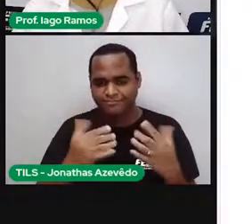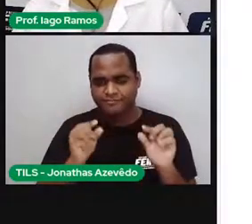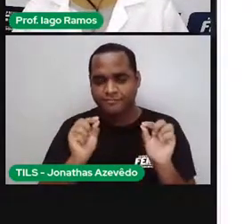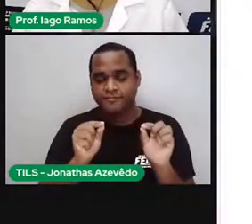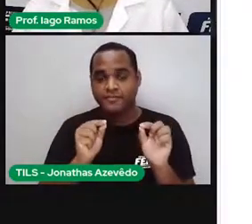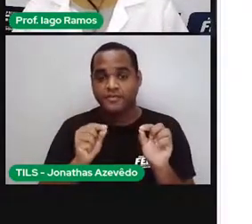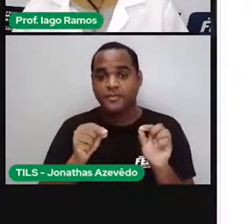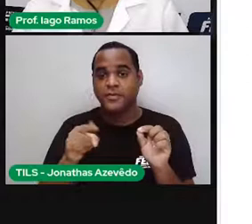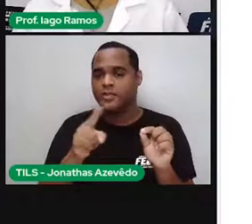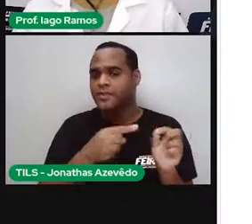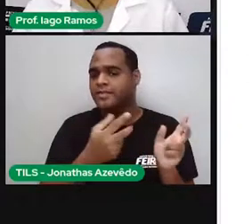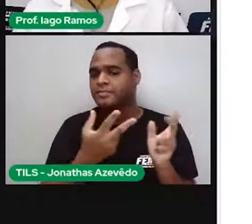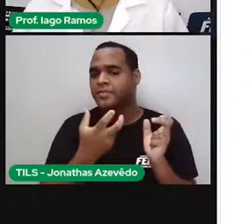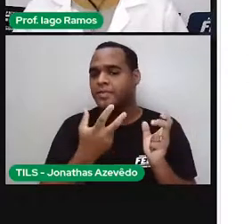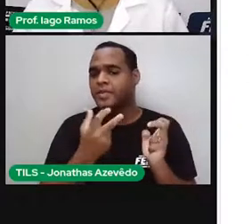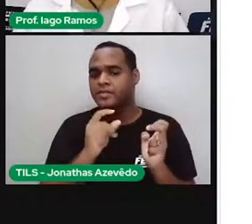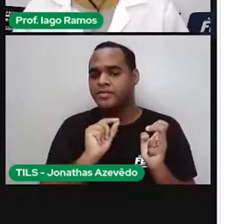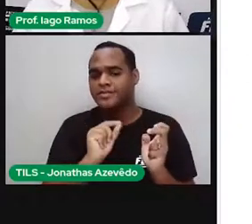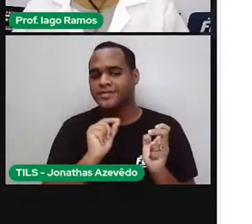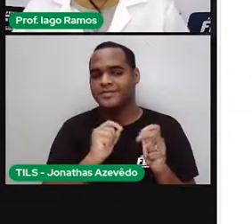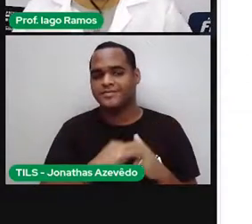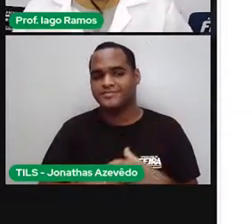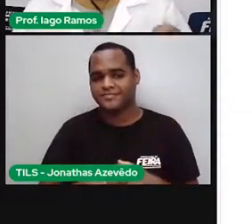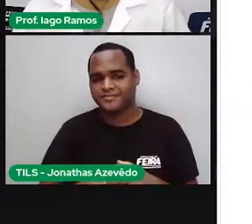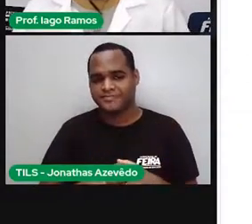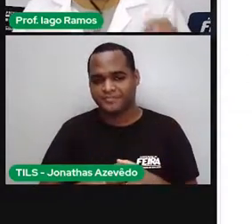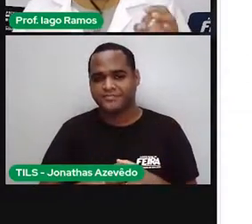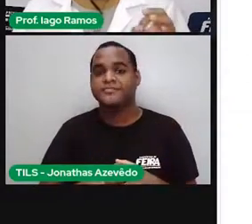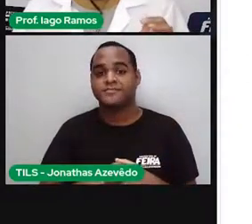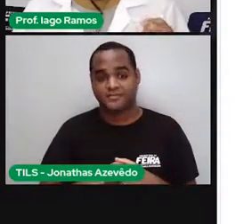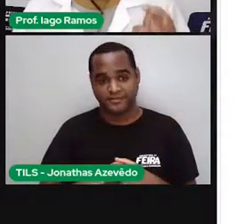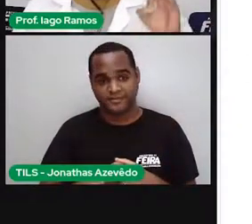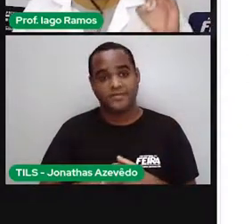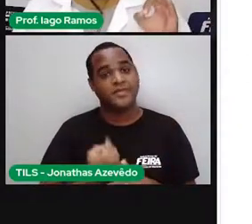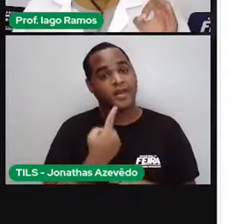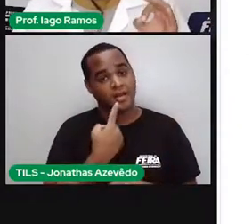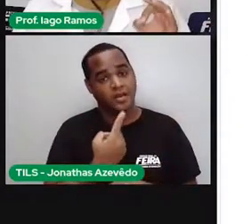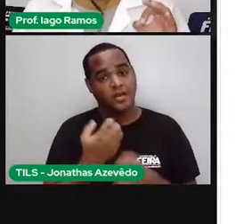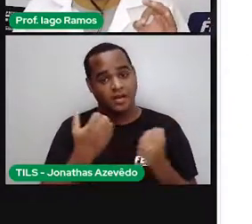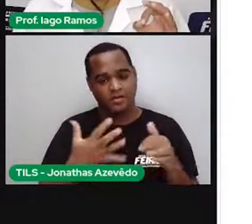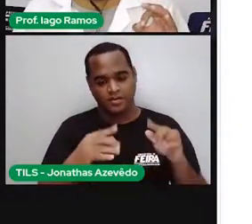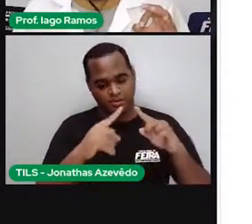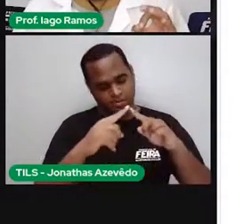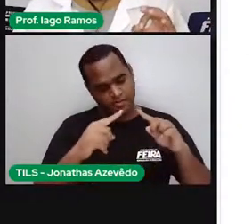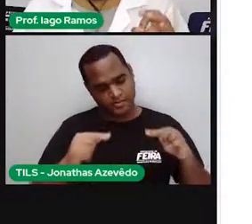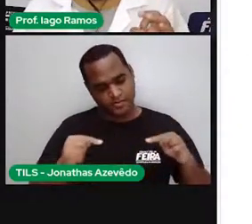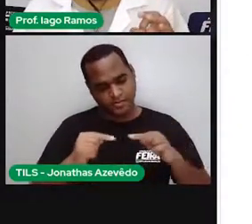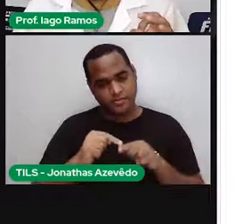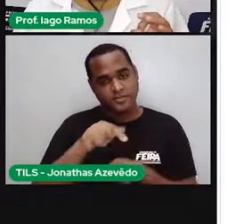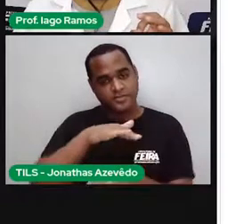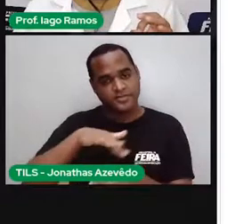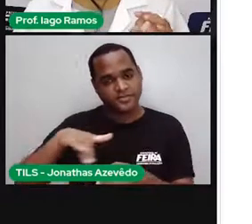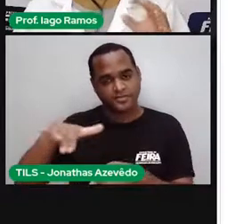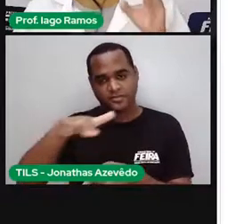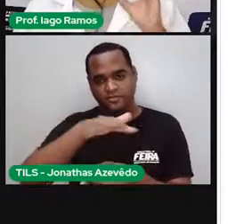nós vimos que é dito que a área dos triângulos